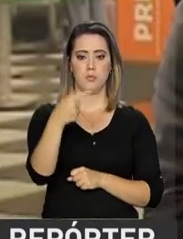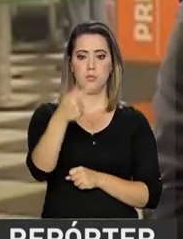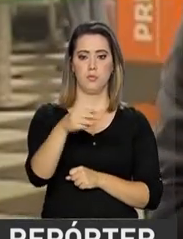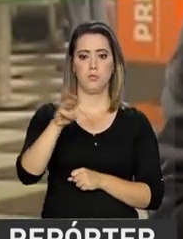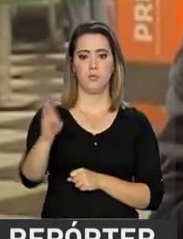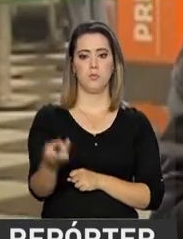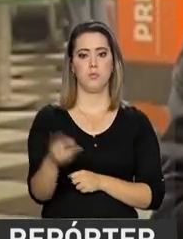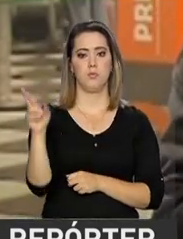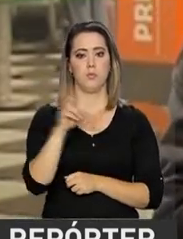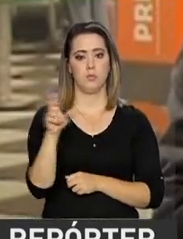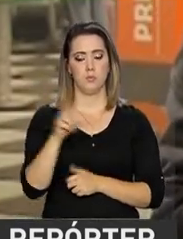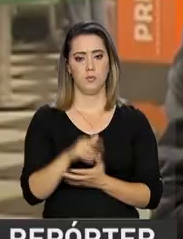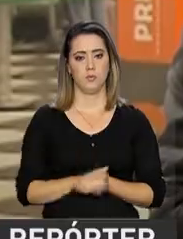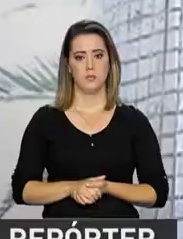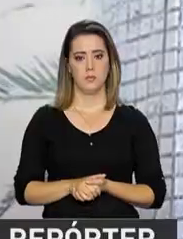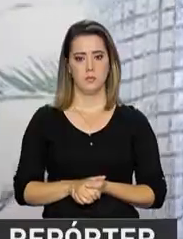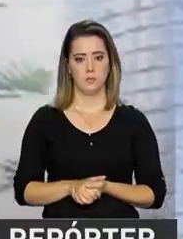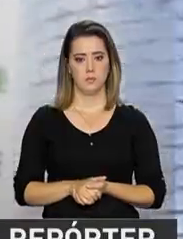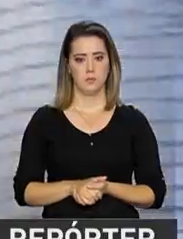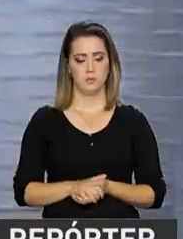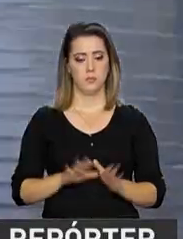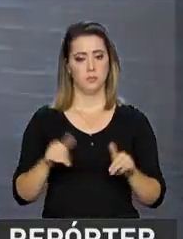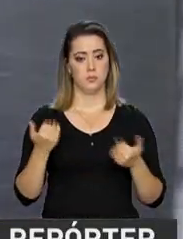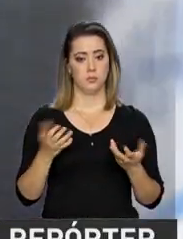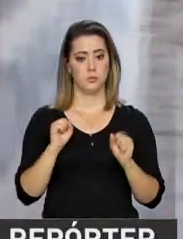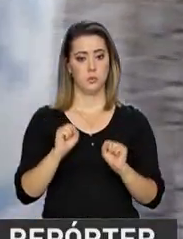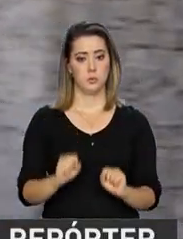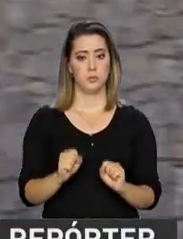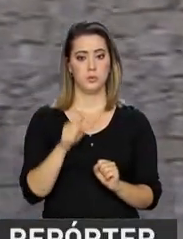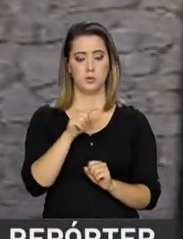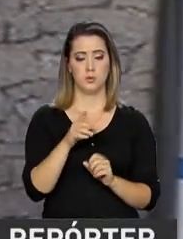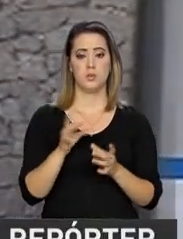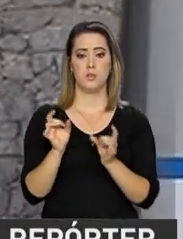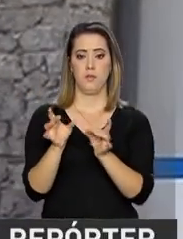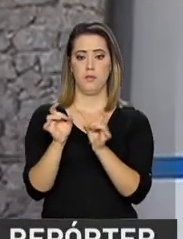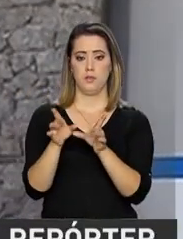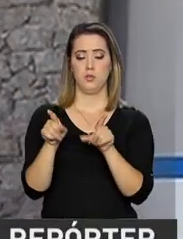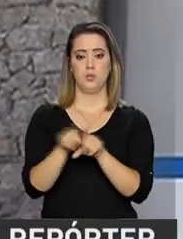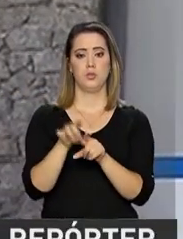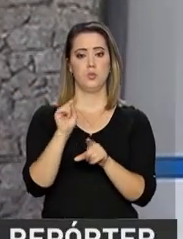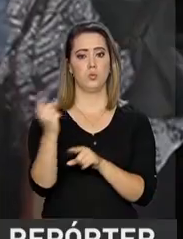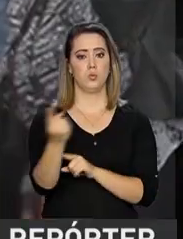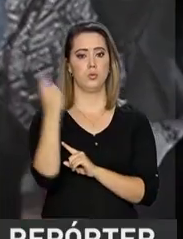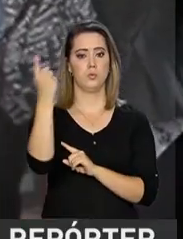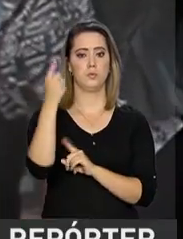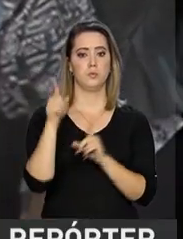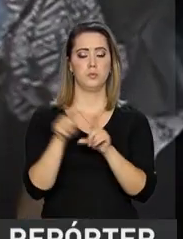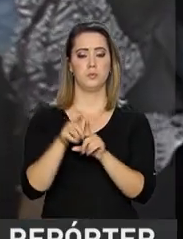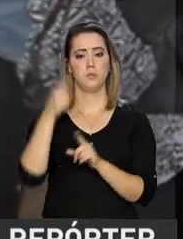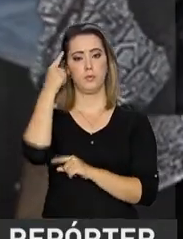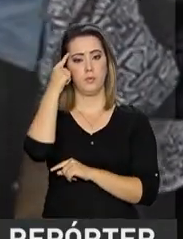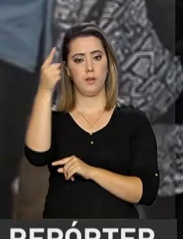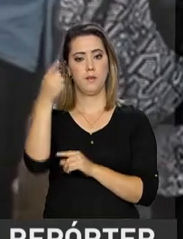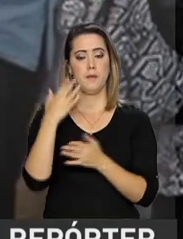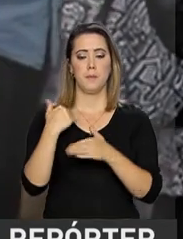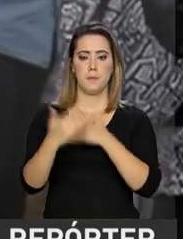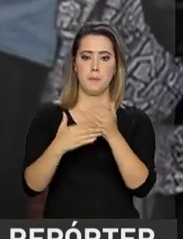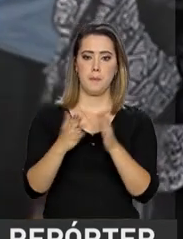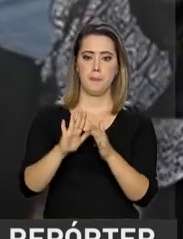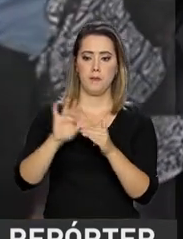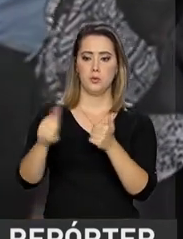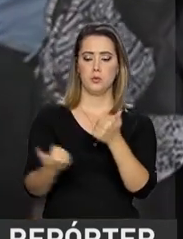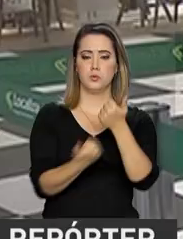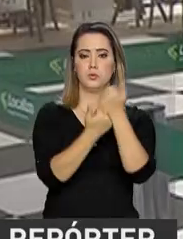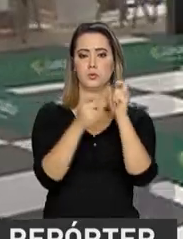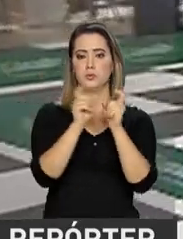137 milhões de reais por conta desse potencial congonhas será leiloado sozinho a idéia de passar a administração do